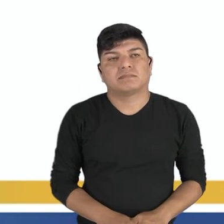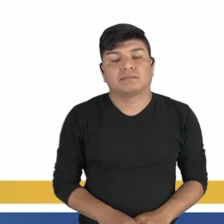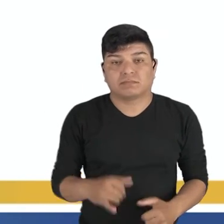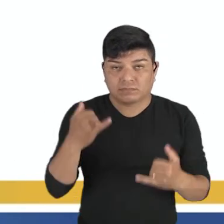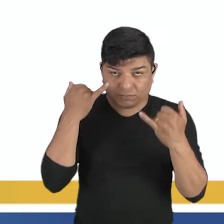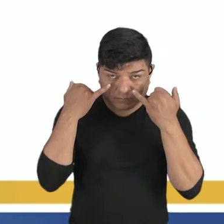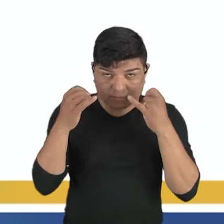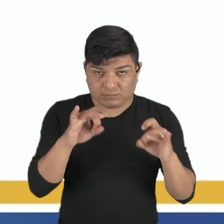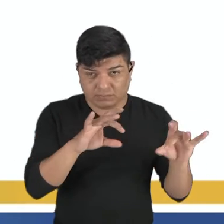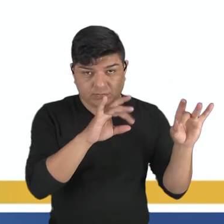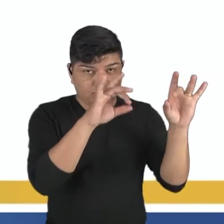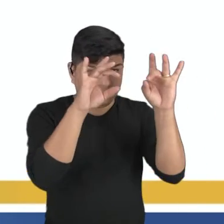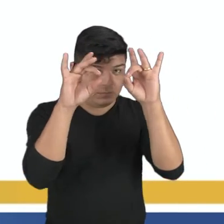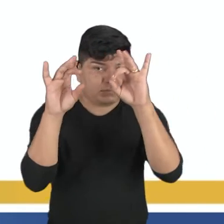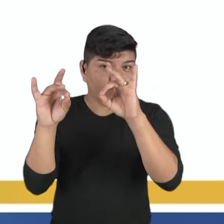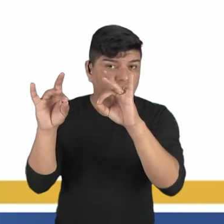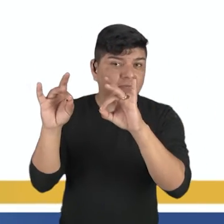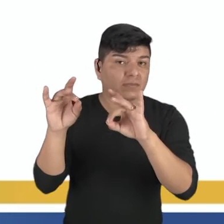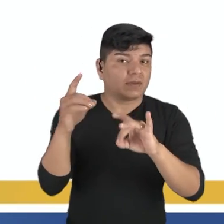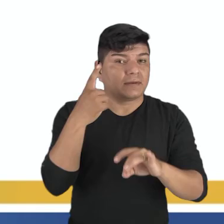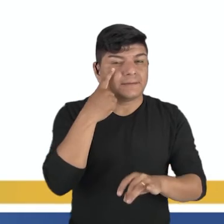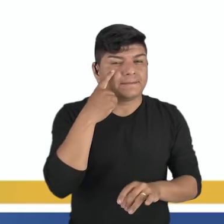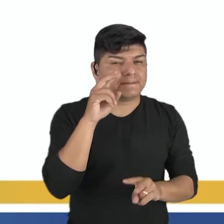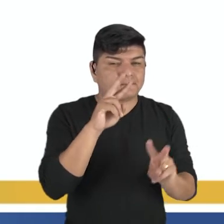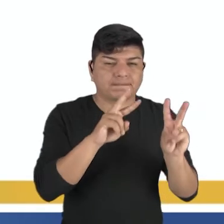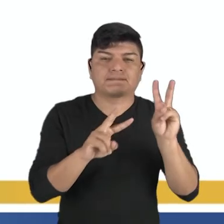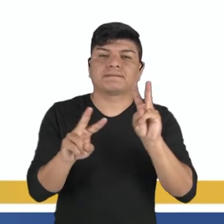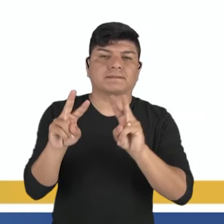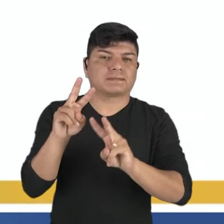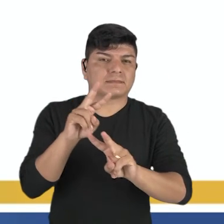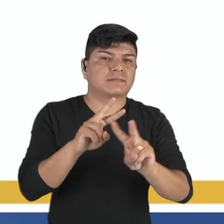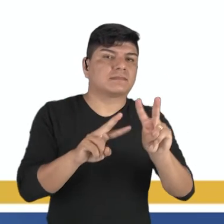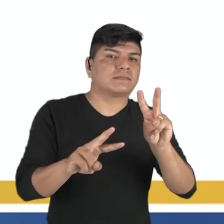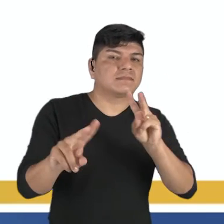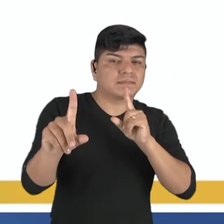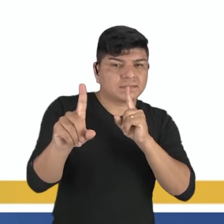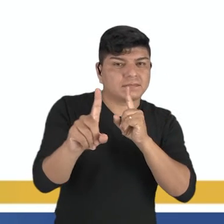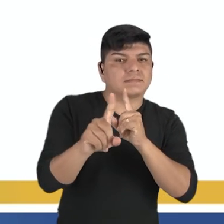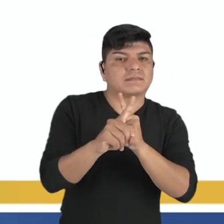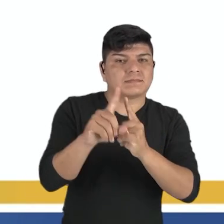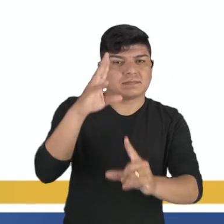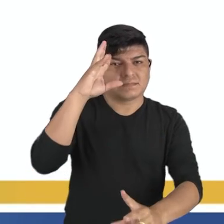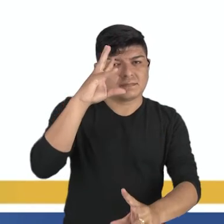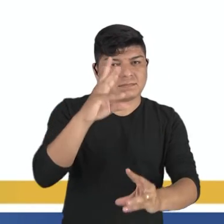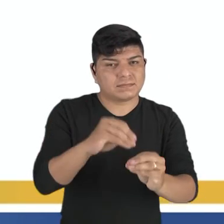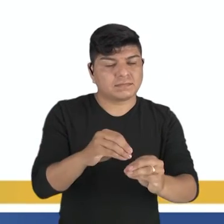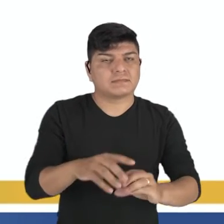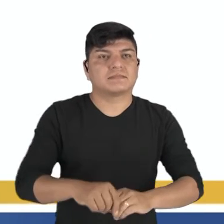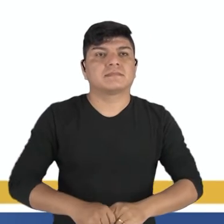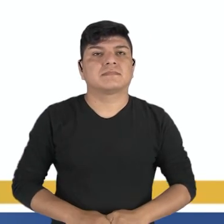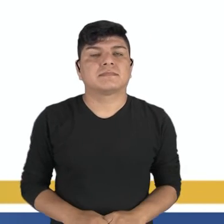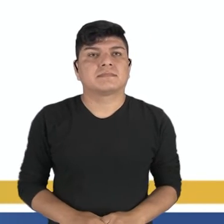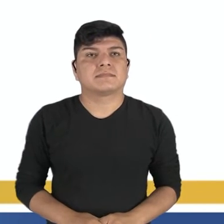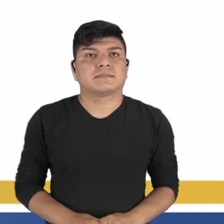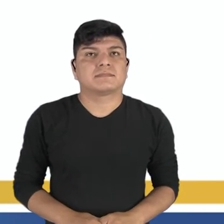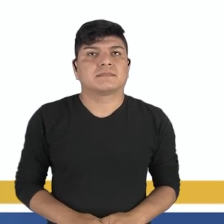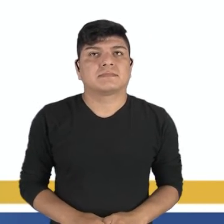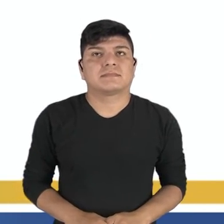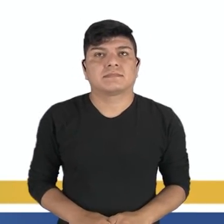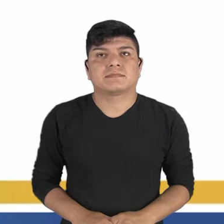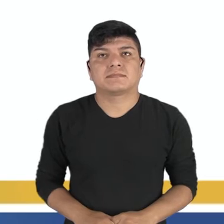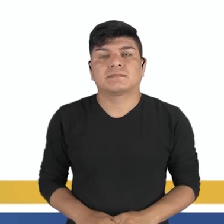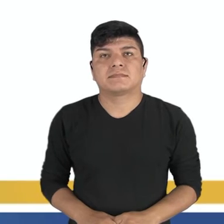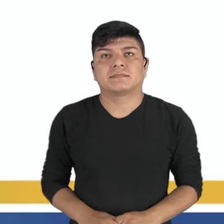Informação específica. Gente, passem a vista. Vocês vão achar sim que eu sei. You are